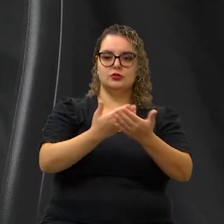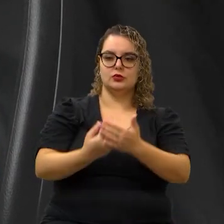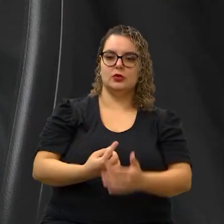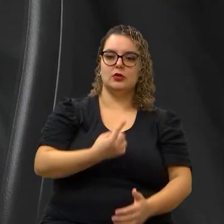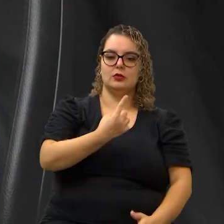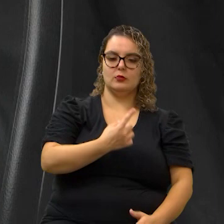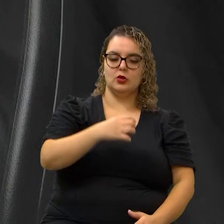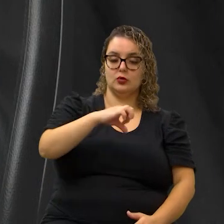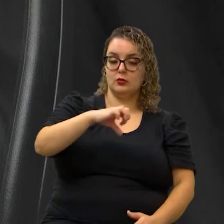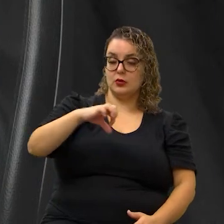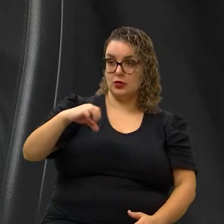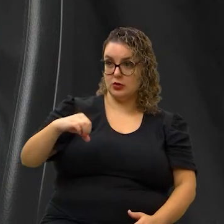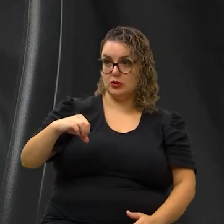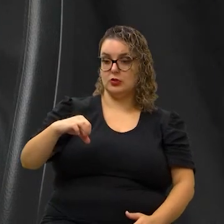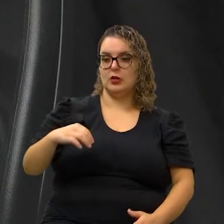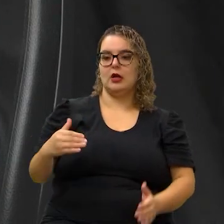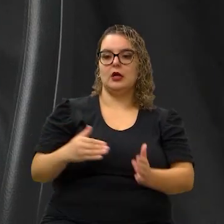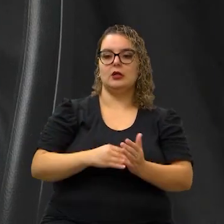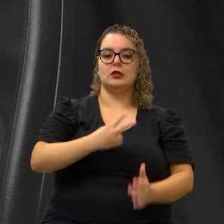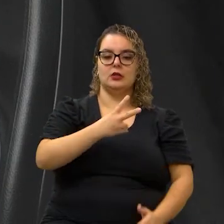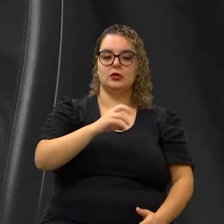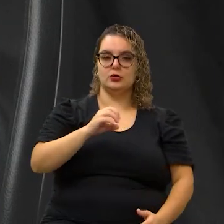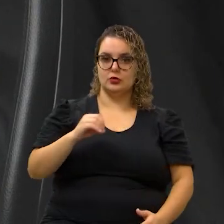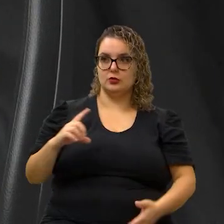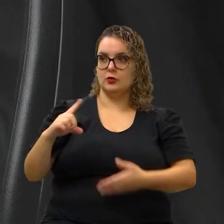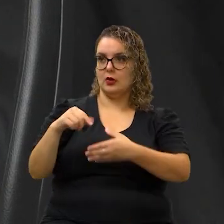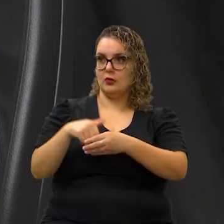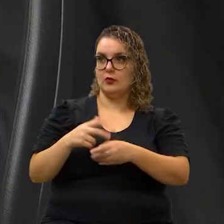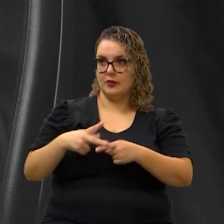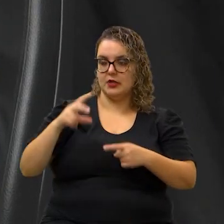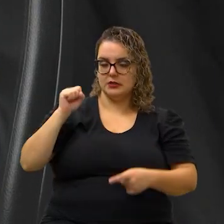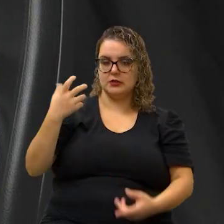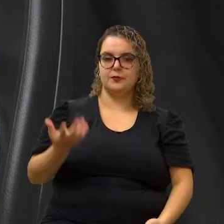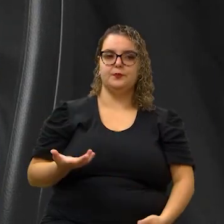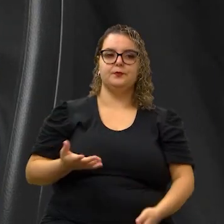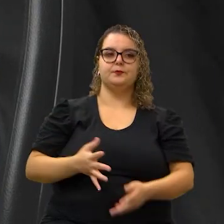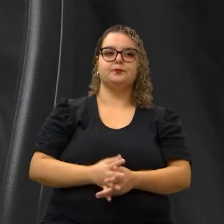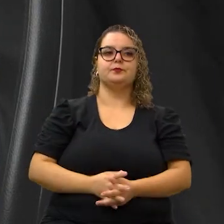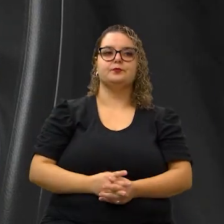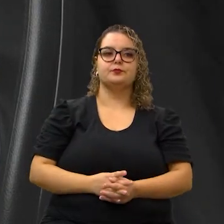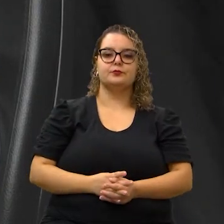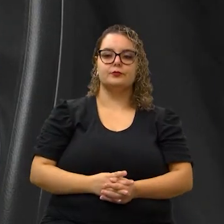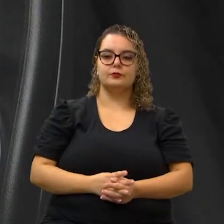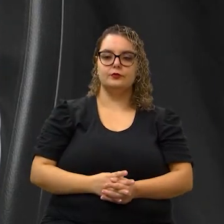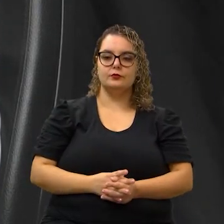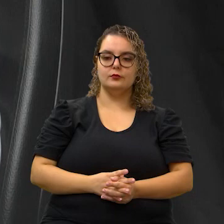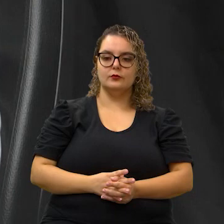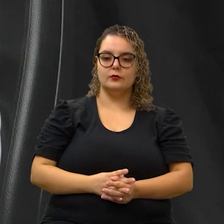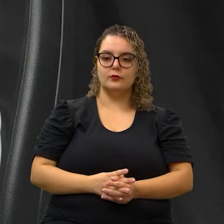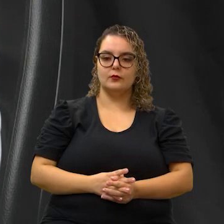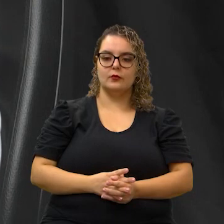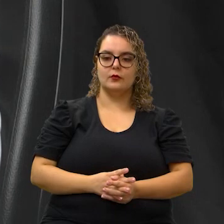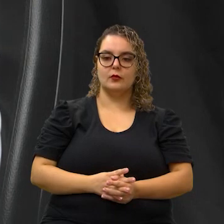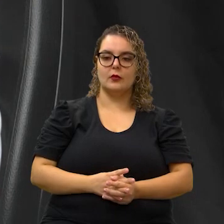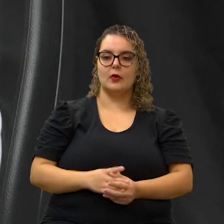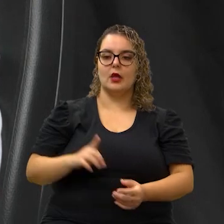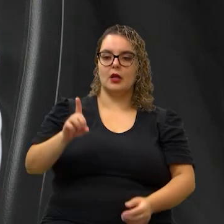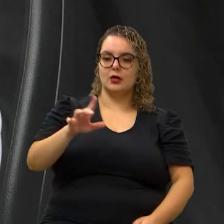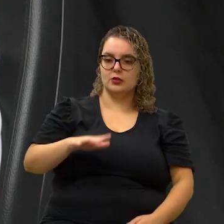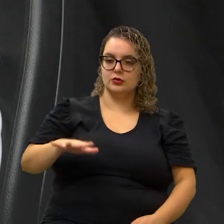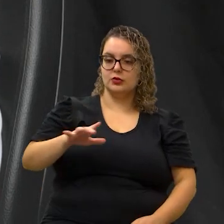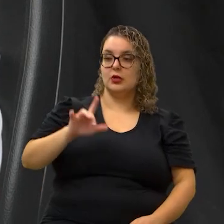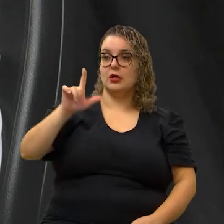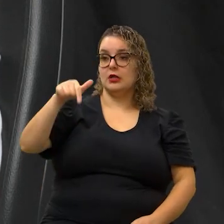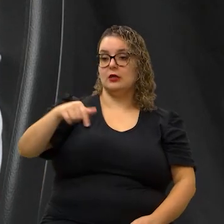em 1999, 2000. Aí eu acabei sendo eleito para